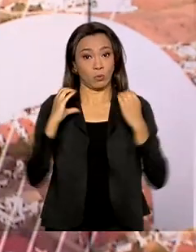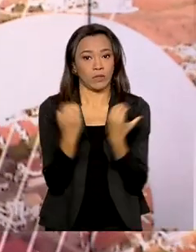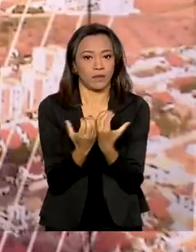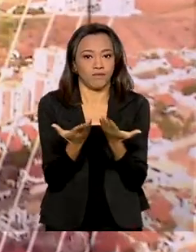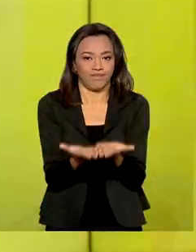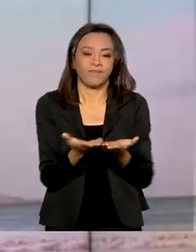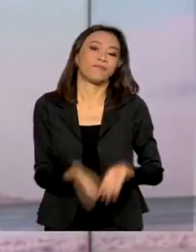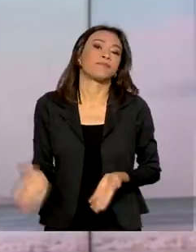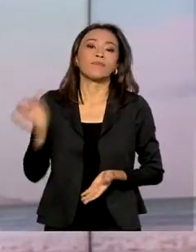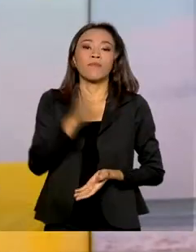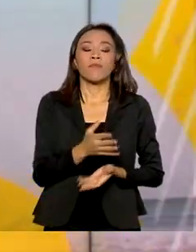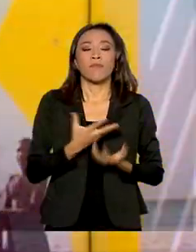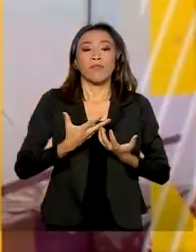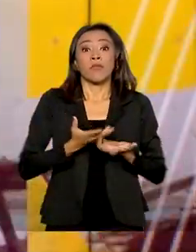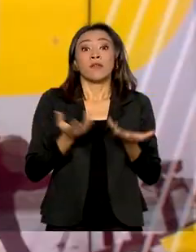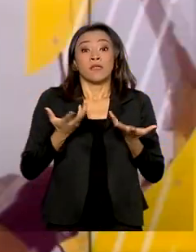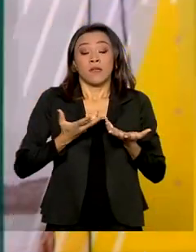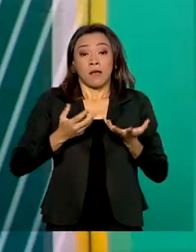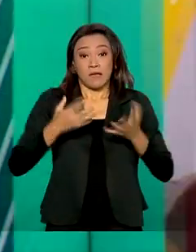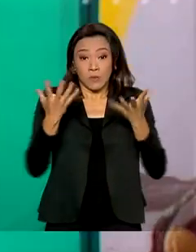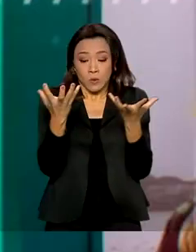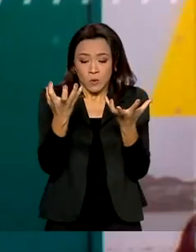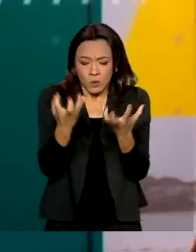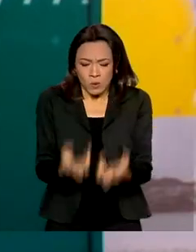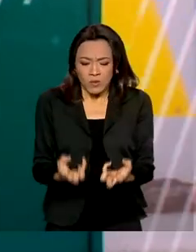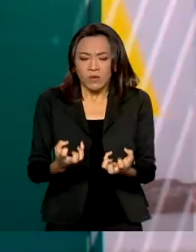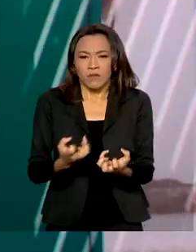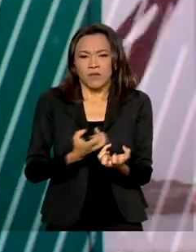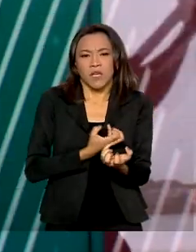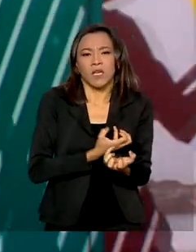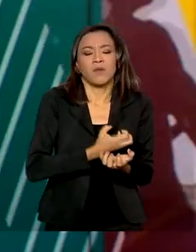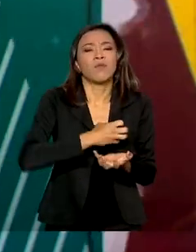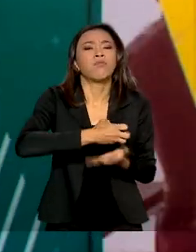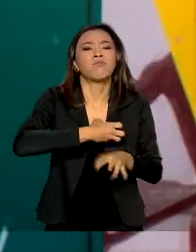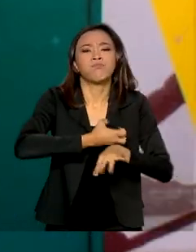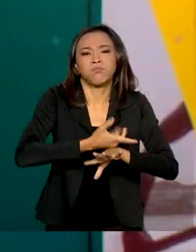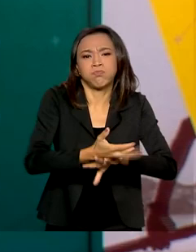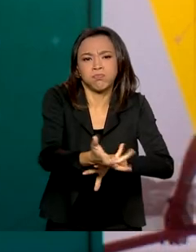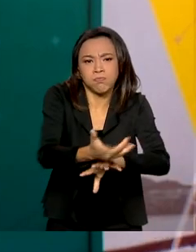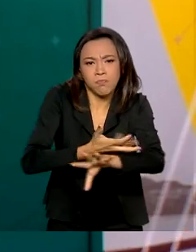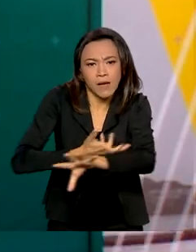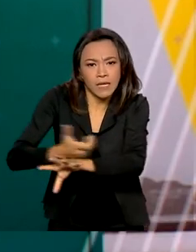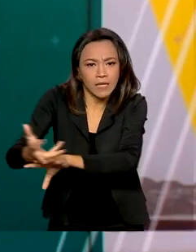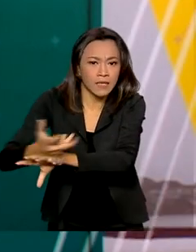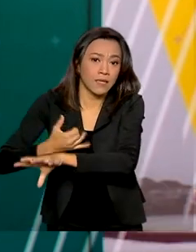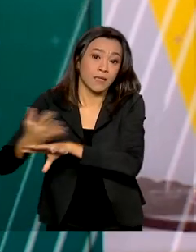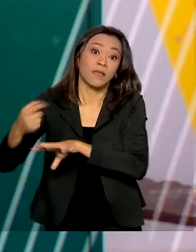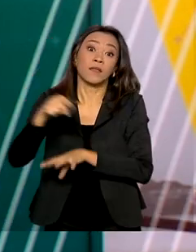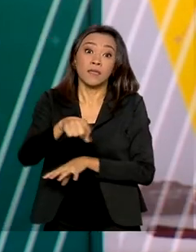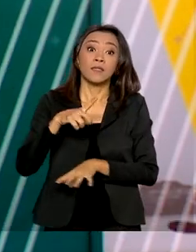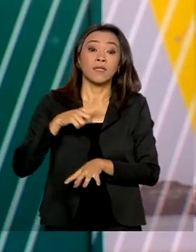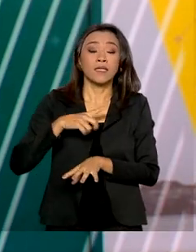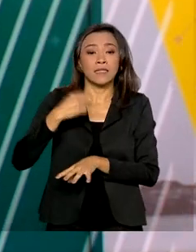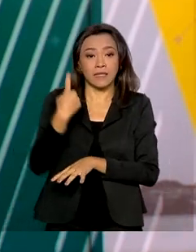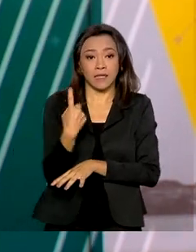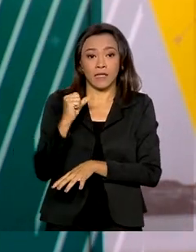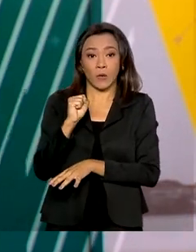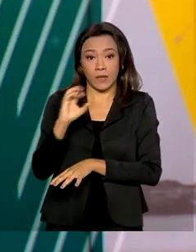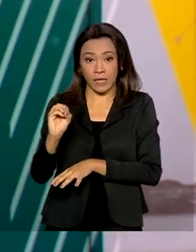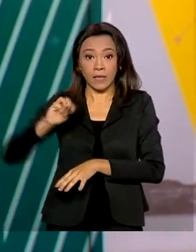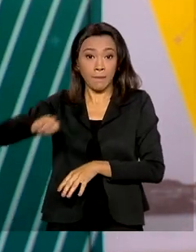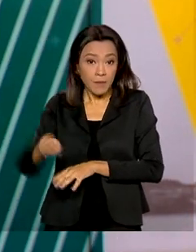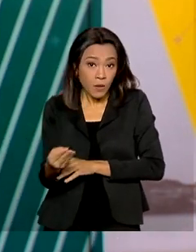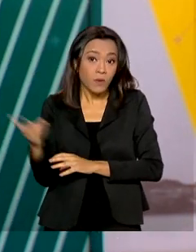Seca no Pantanal. Para enfrentar a estiagem, produtores da região contam com 180 milhões e meio de reais do Fundo